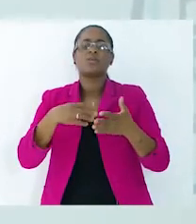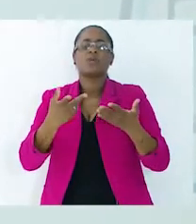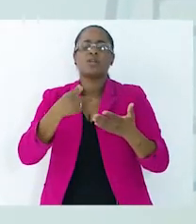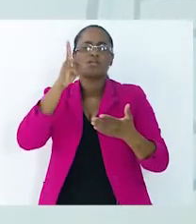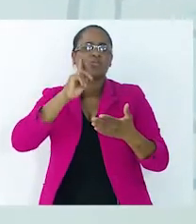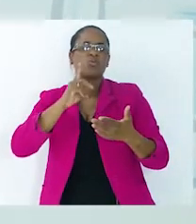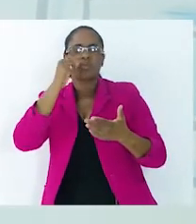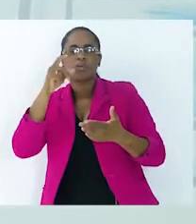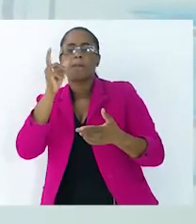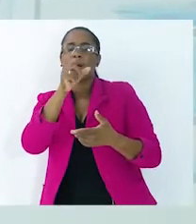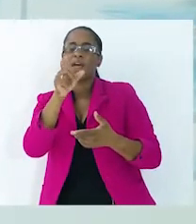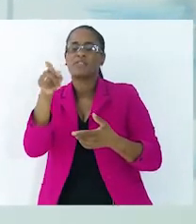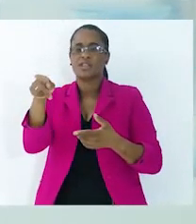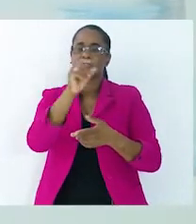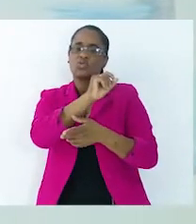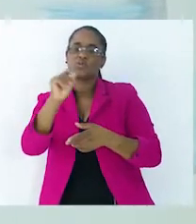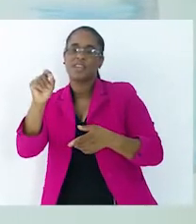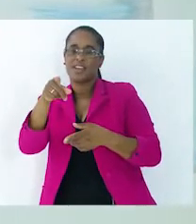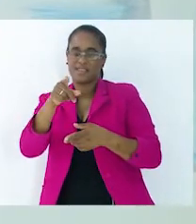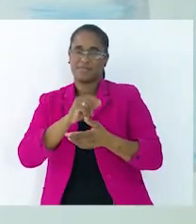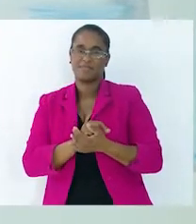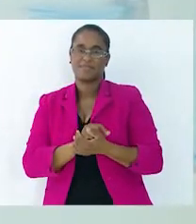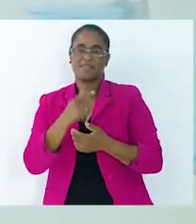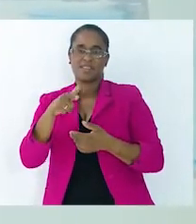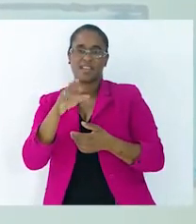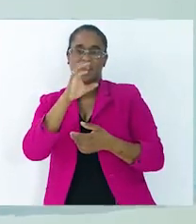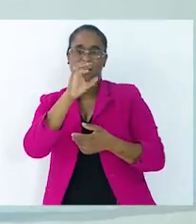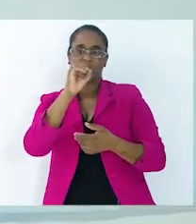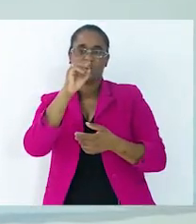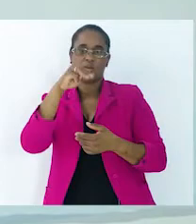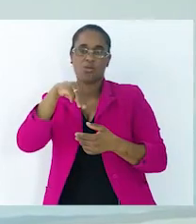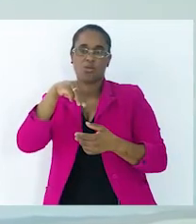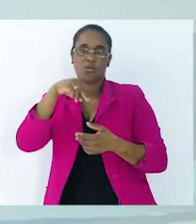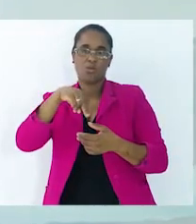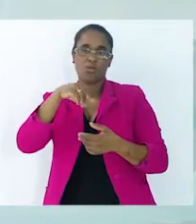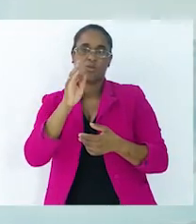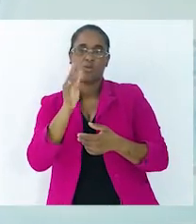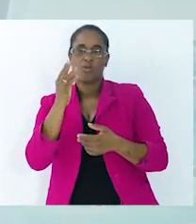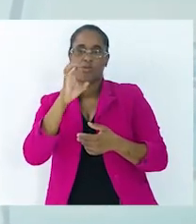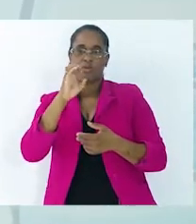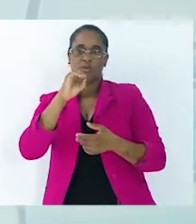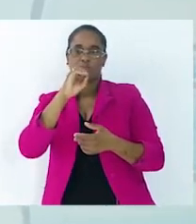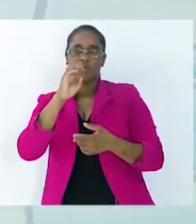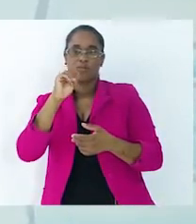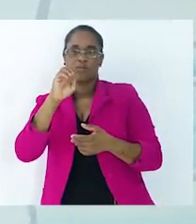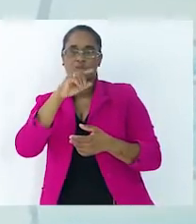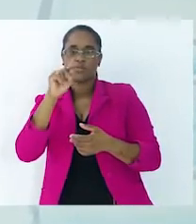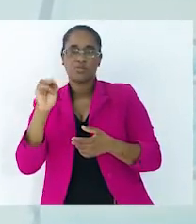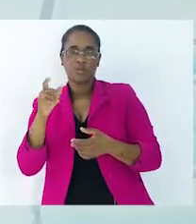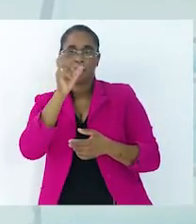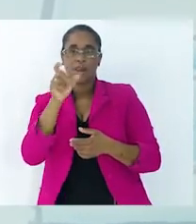palavra que está aí sublinhada em destaque, confusões, que é uma palavra do género feminino, não é